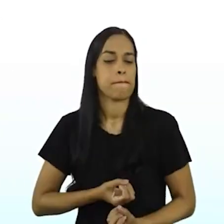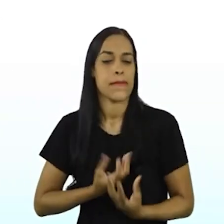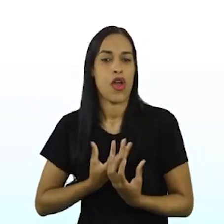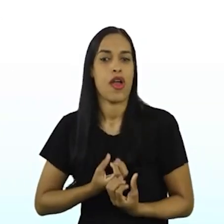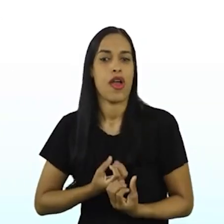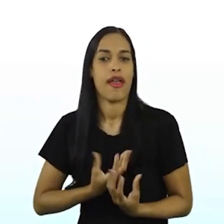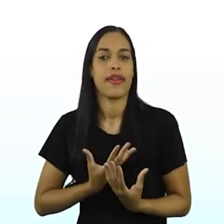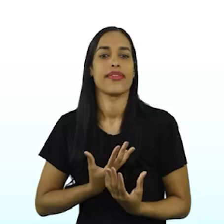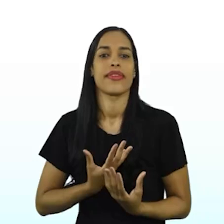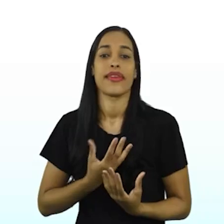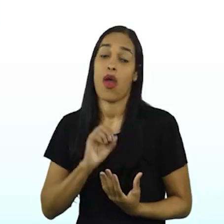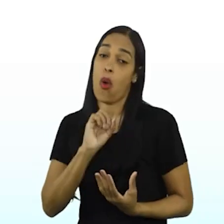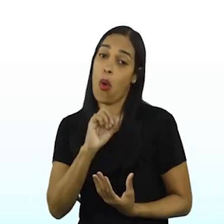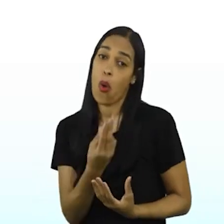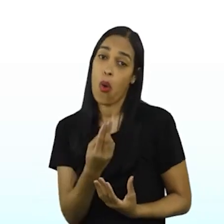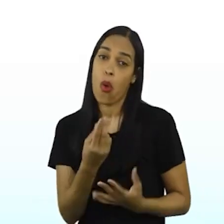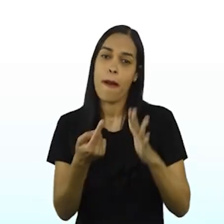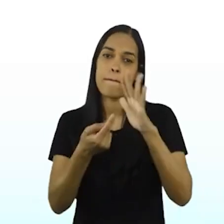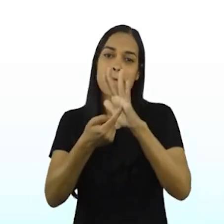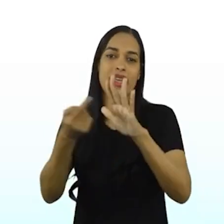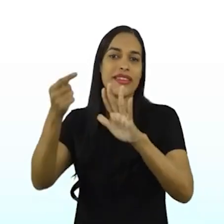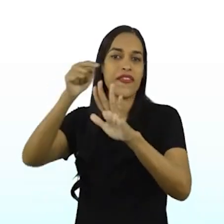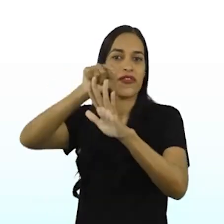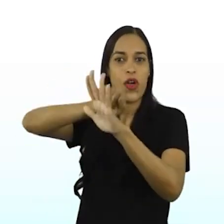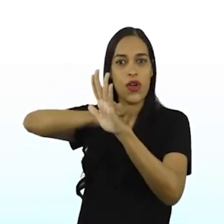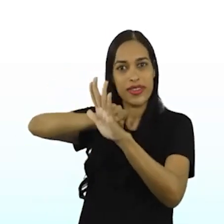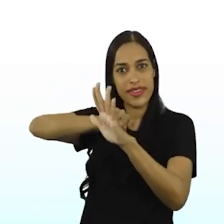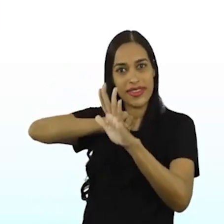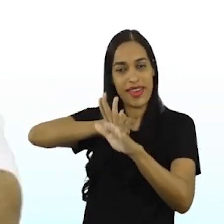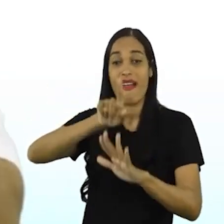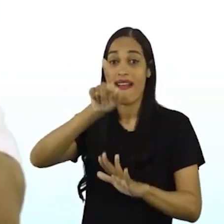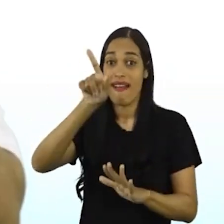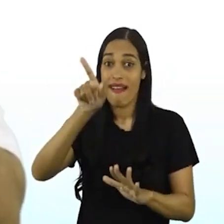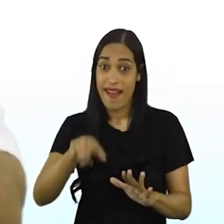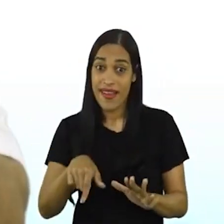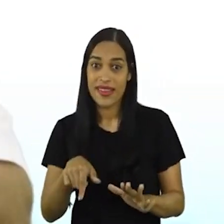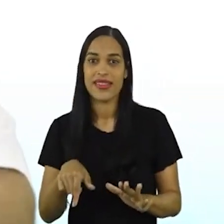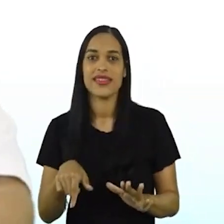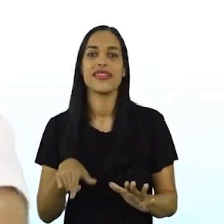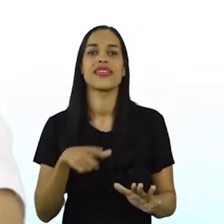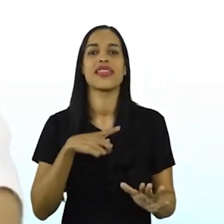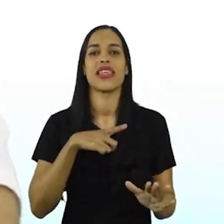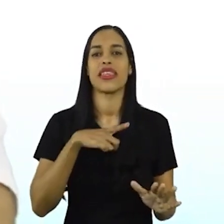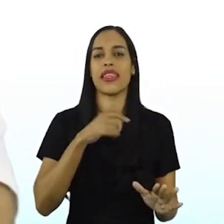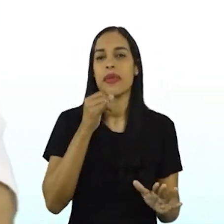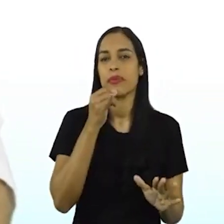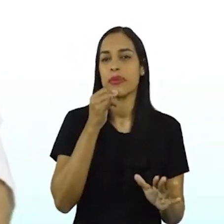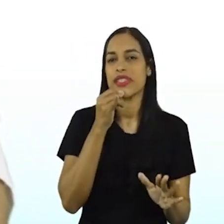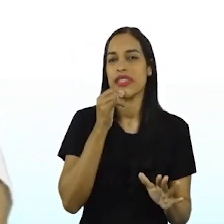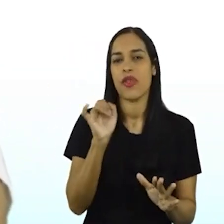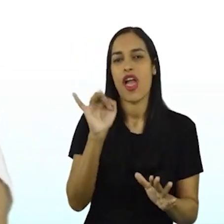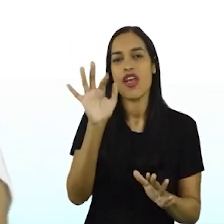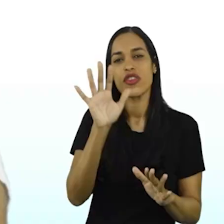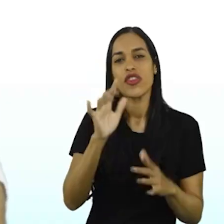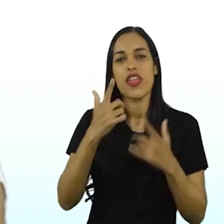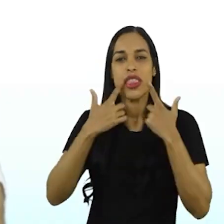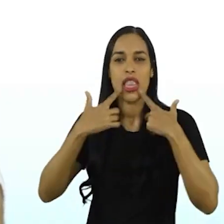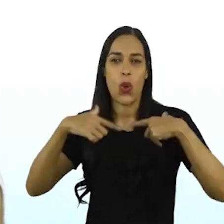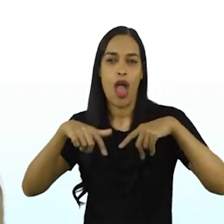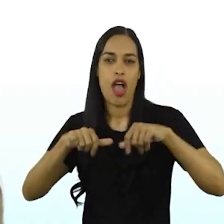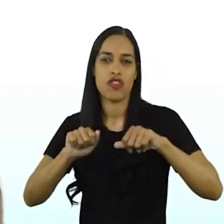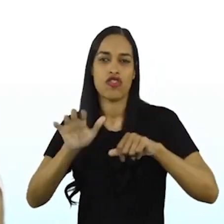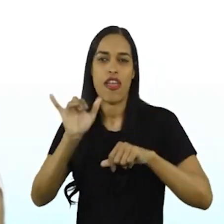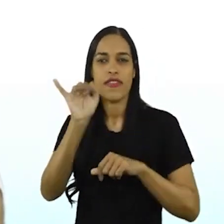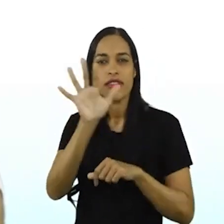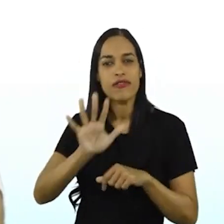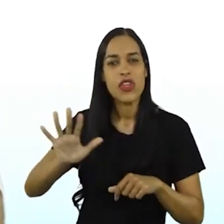função metafórica. É nessa função que aparecem as figuras de linguagem, as